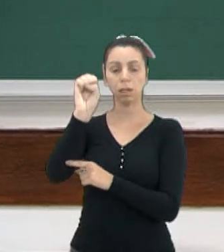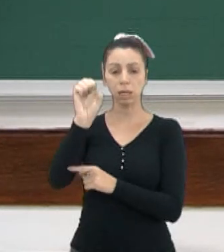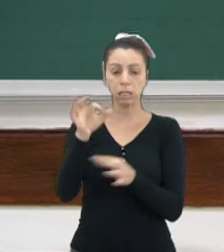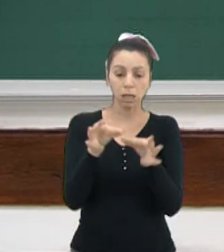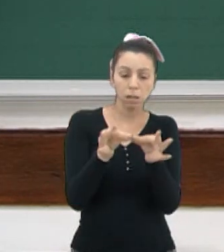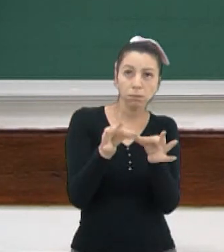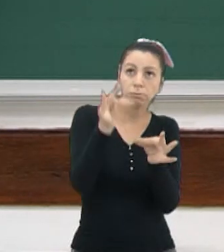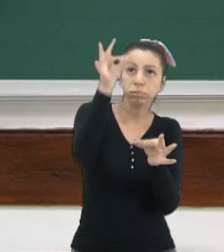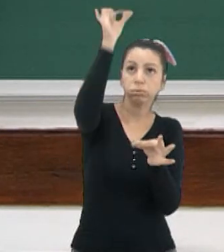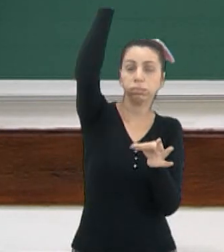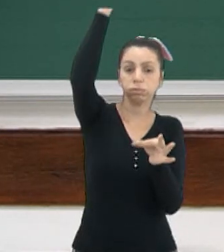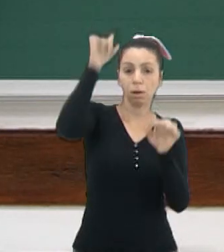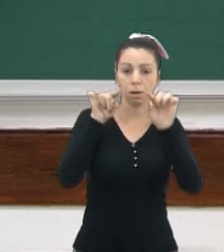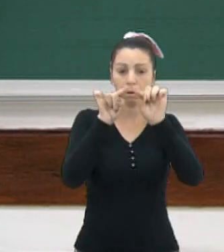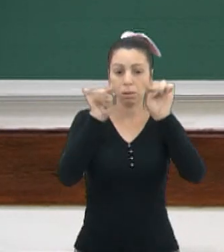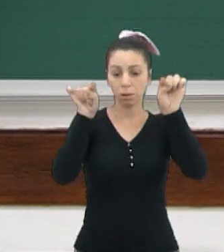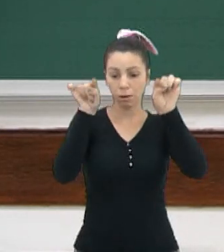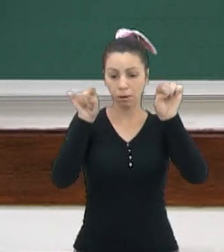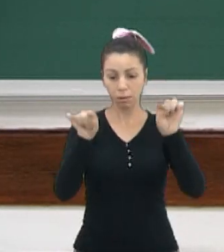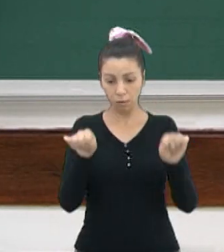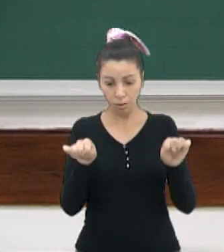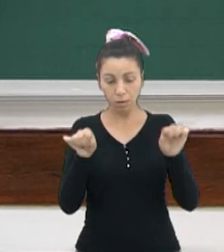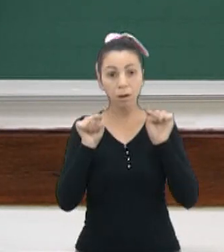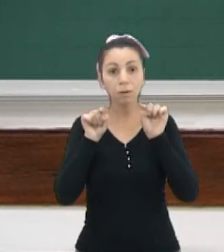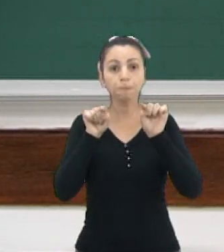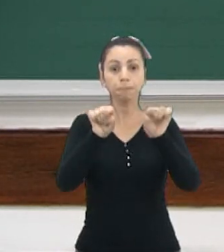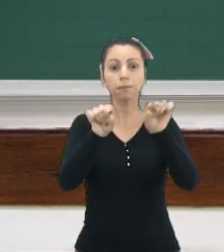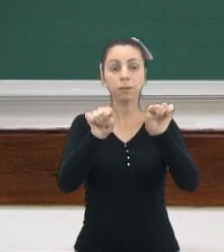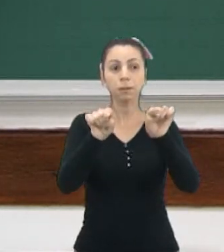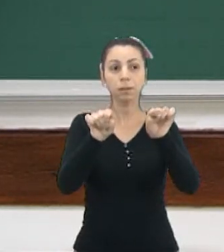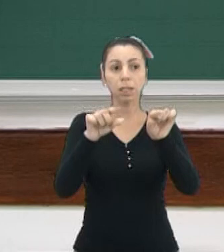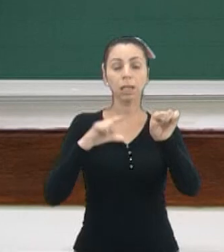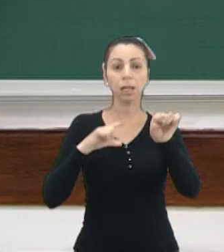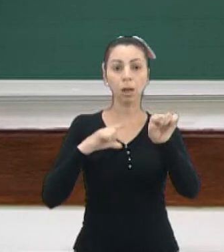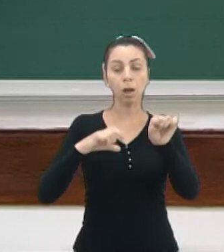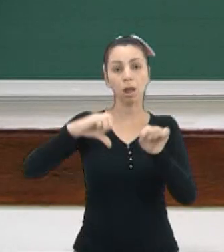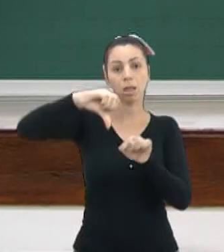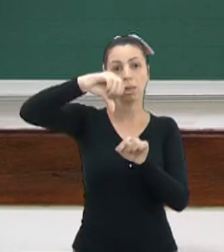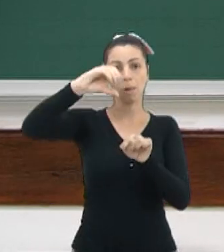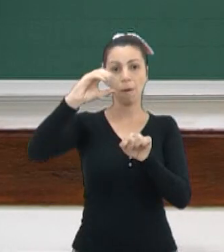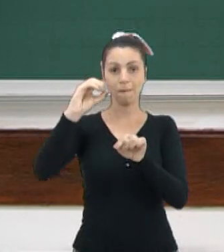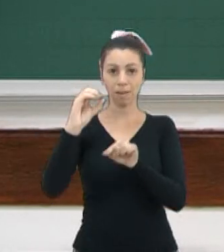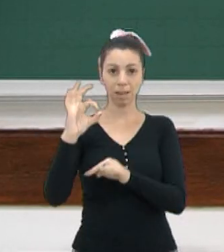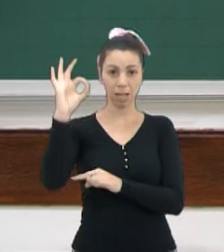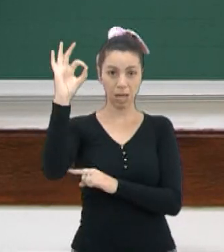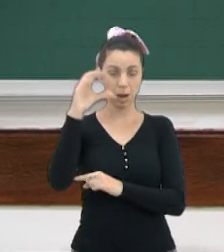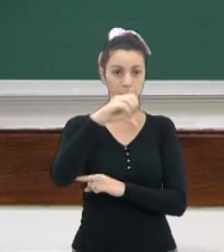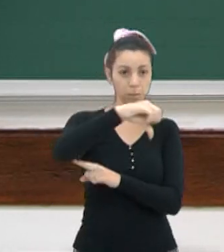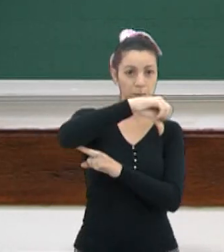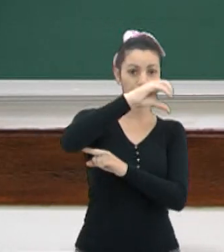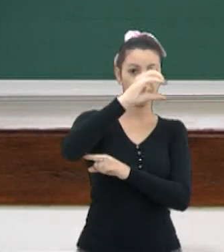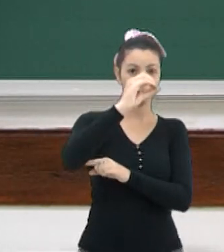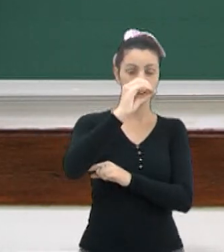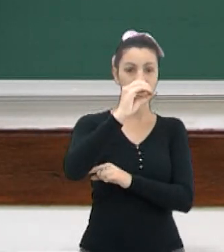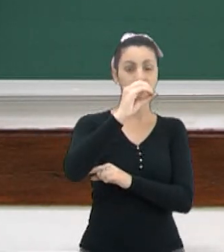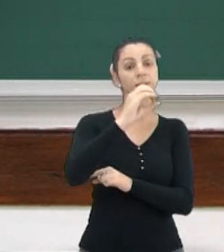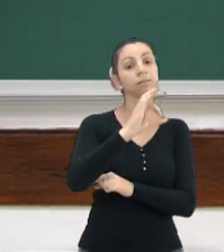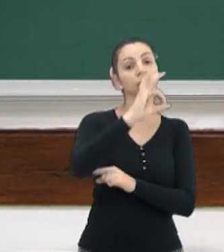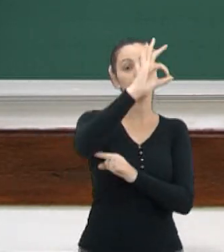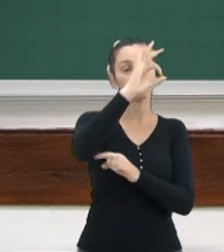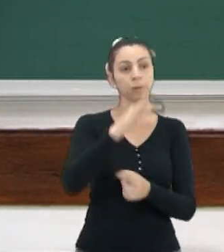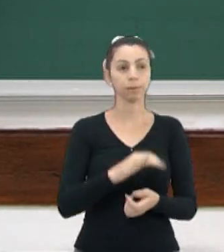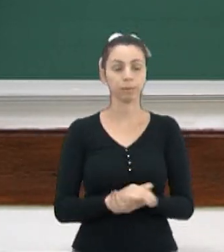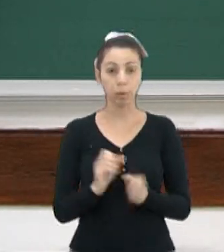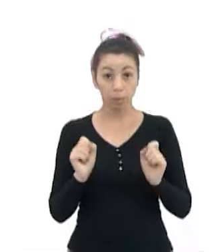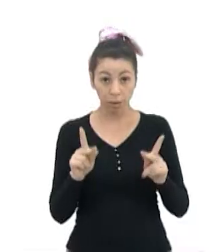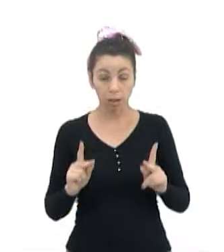que coincidiu com a altura. Então, ela fez um ângulo de 90 graus. Ok? Vamos continuar?